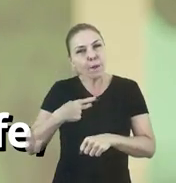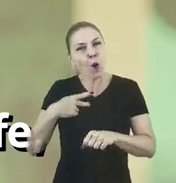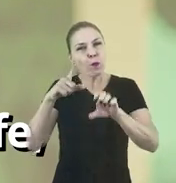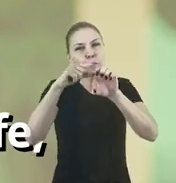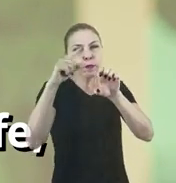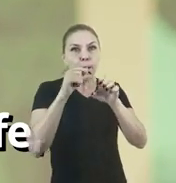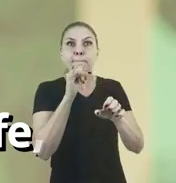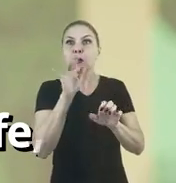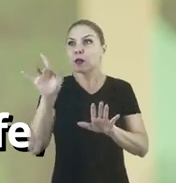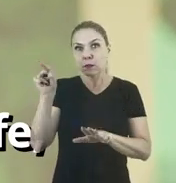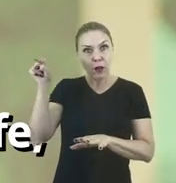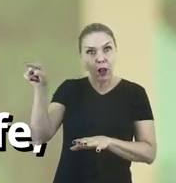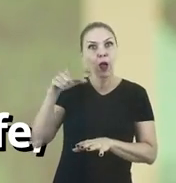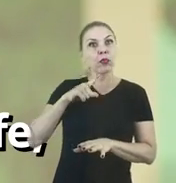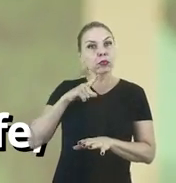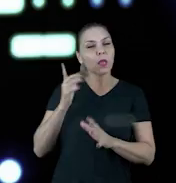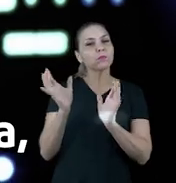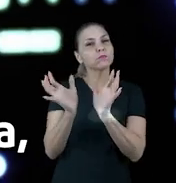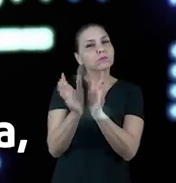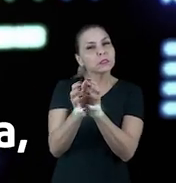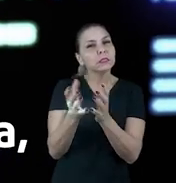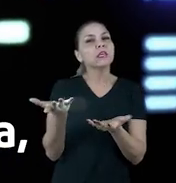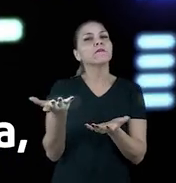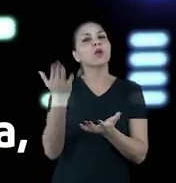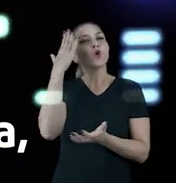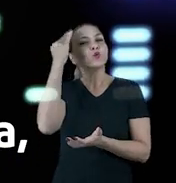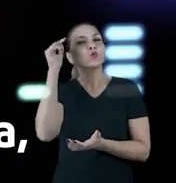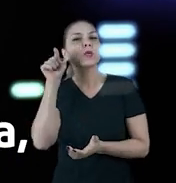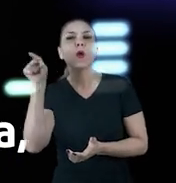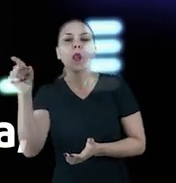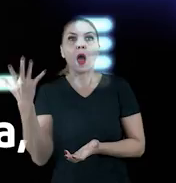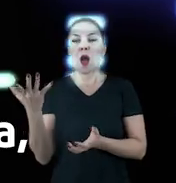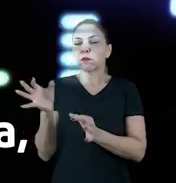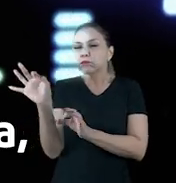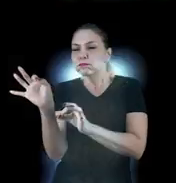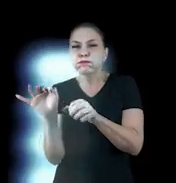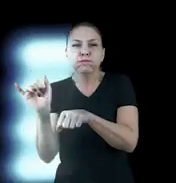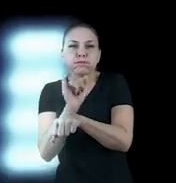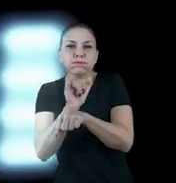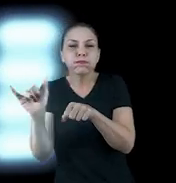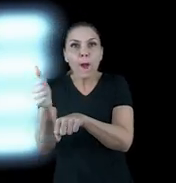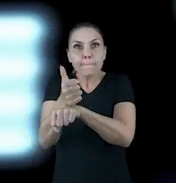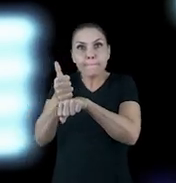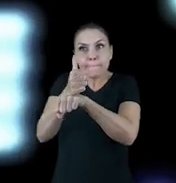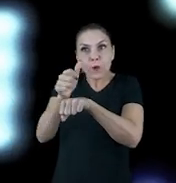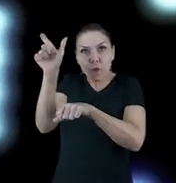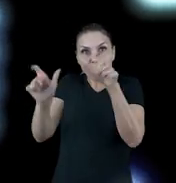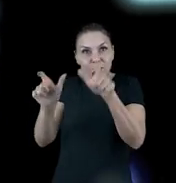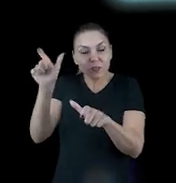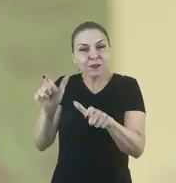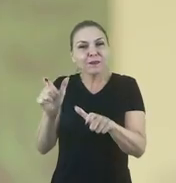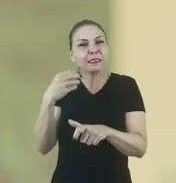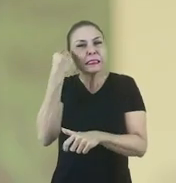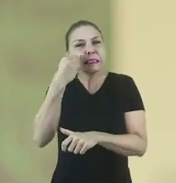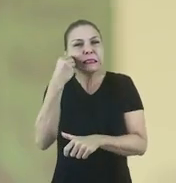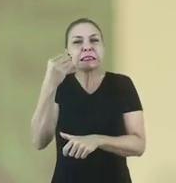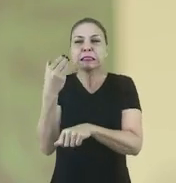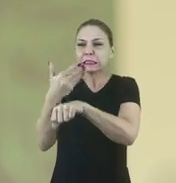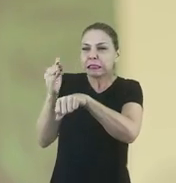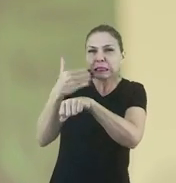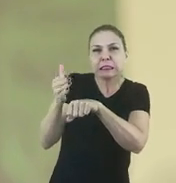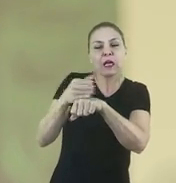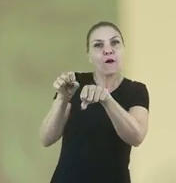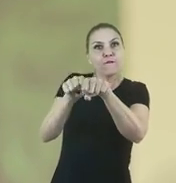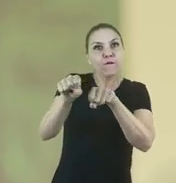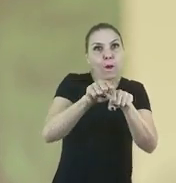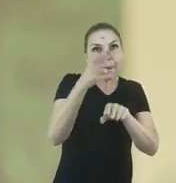a exemplo da experiência de sucesso do Recife teremos um espaço com toda a infraestrutura equipamentos e profissionais experientes para